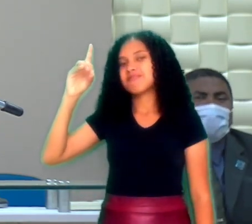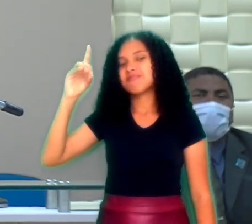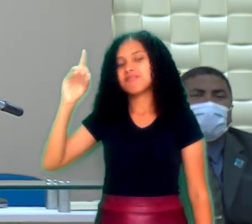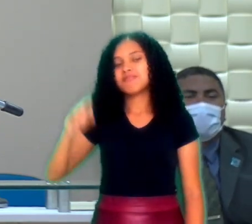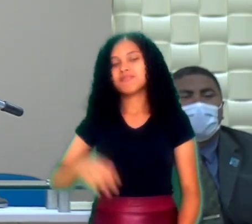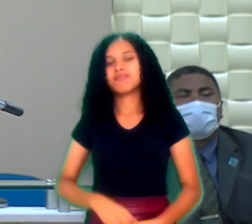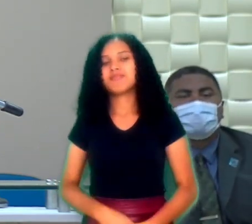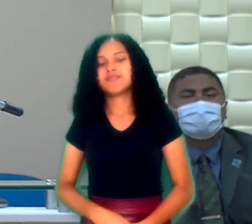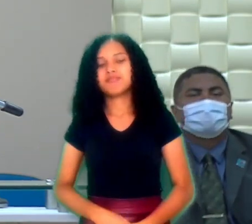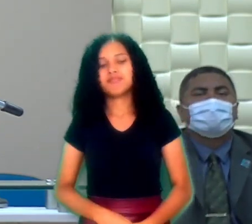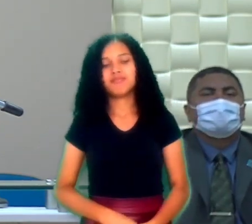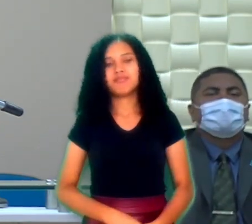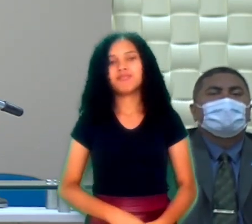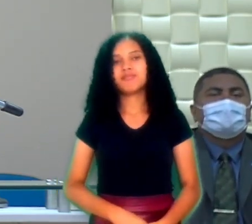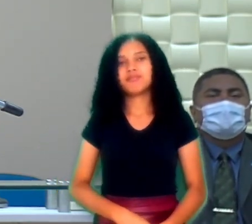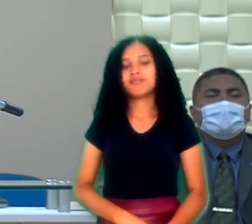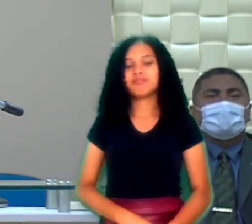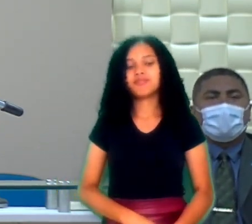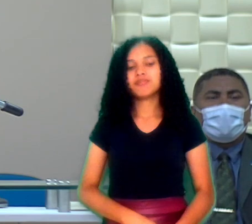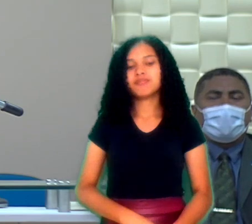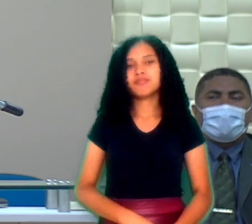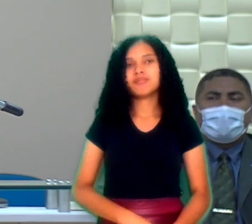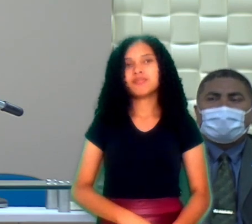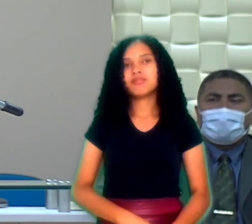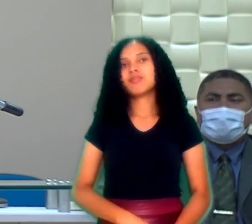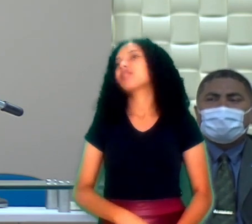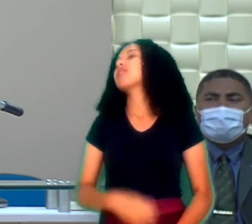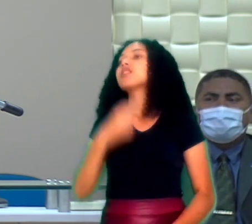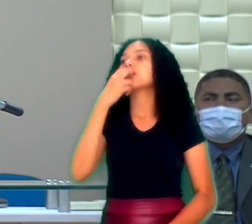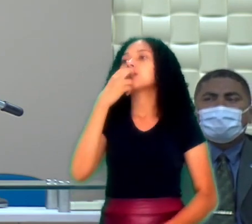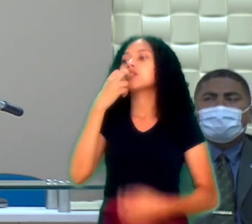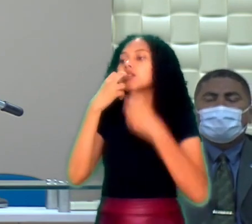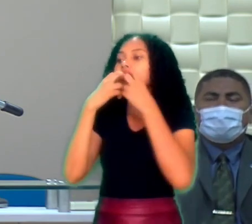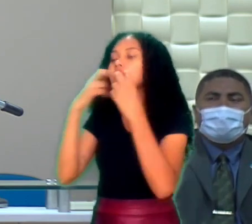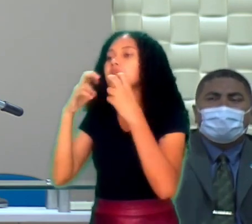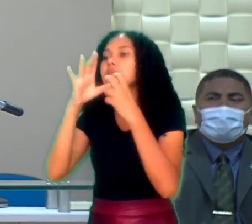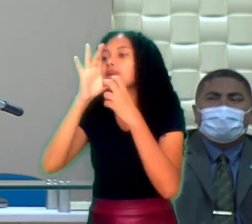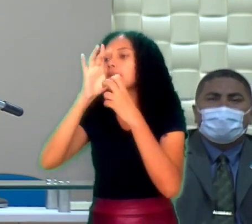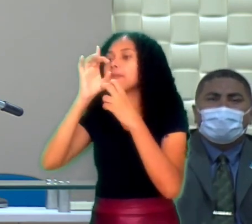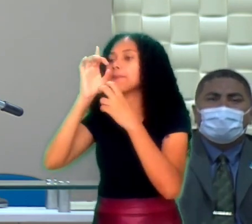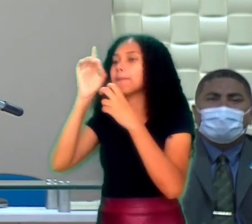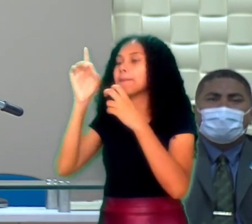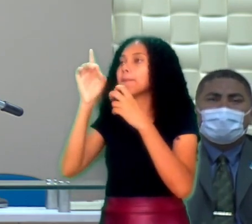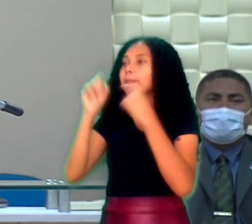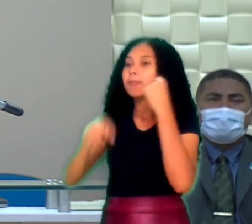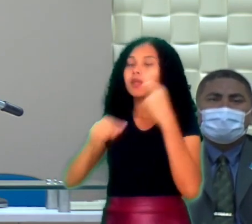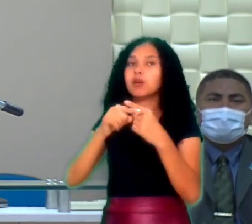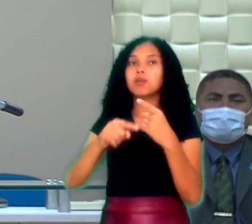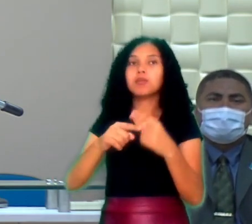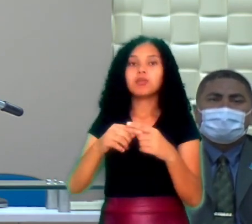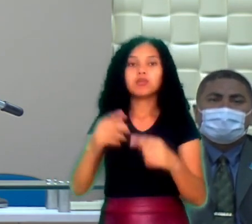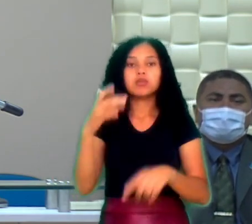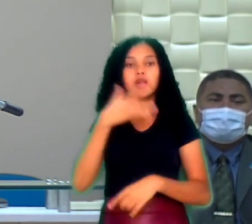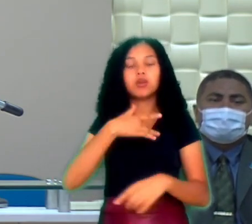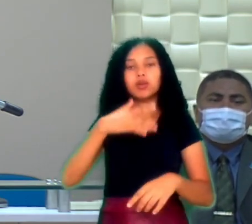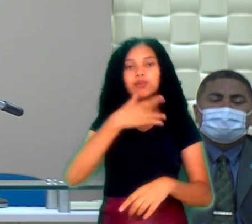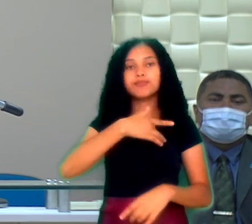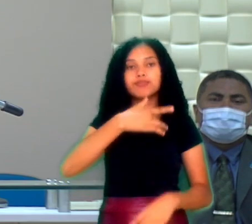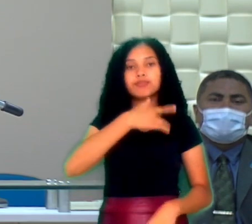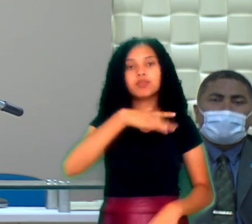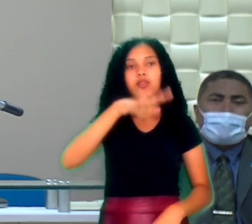mata logo ou a gente vai procurar, não é? Dar pelo menos uma palavra, entregar uma palavra de